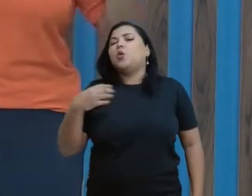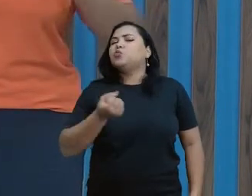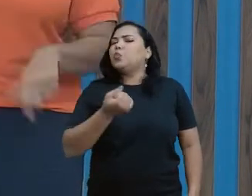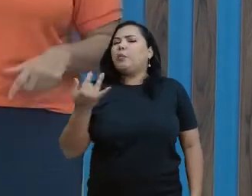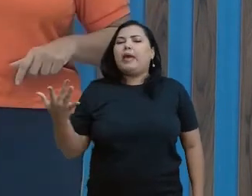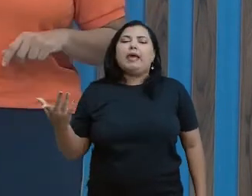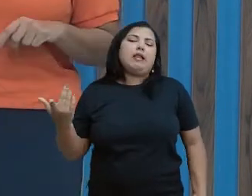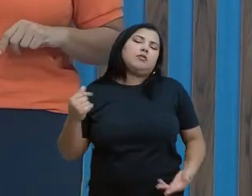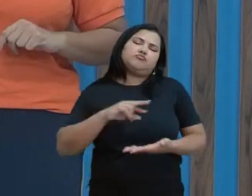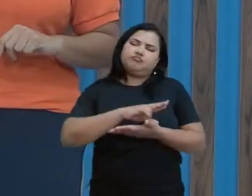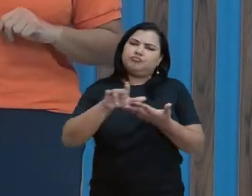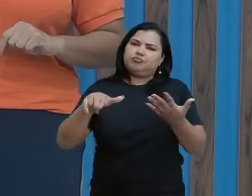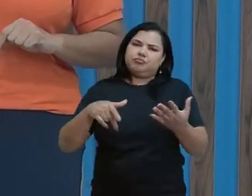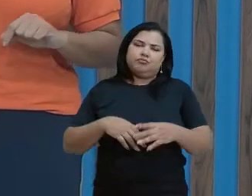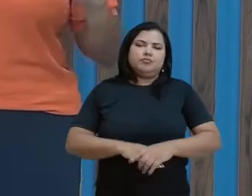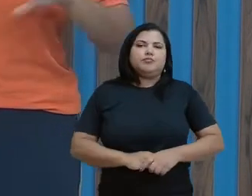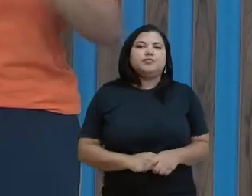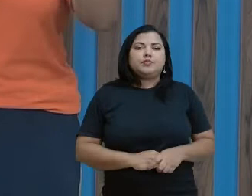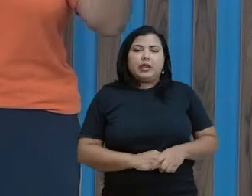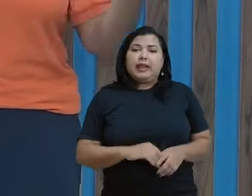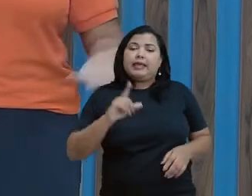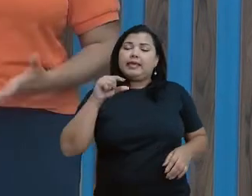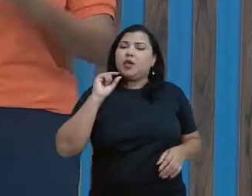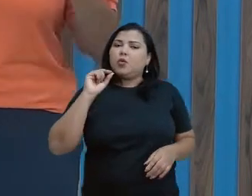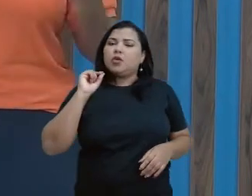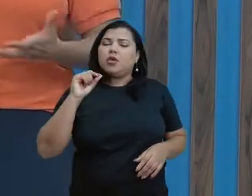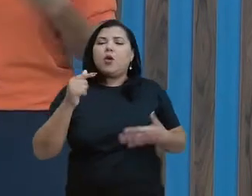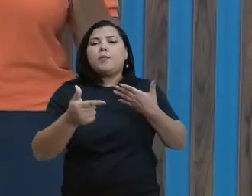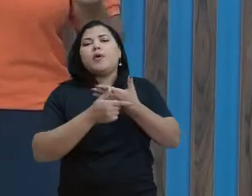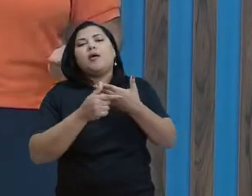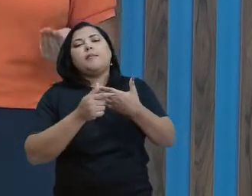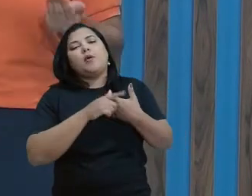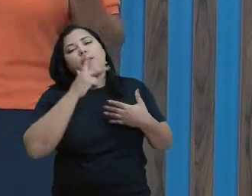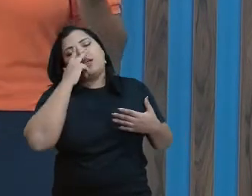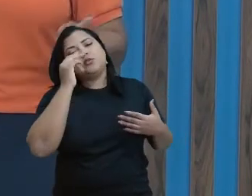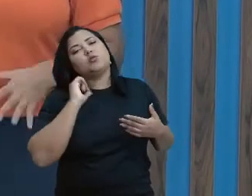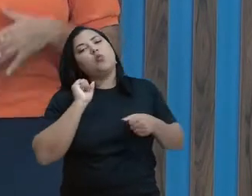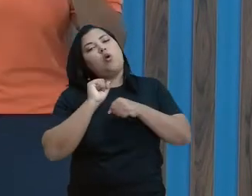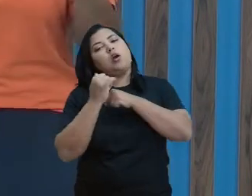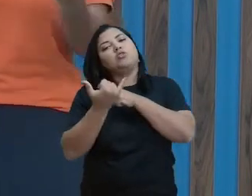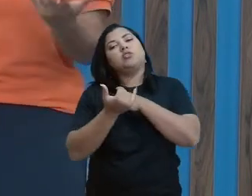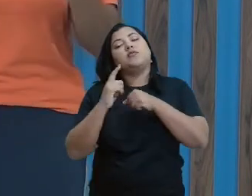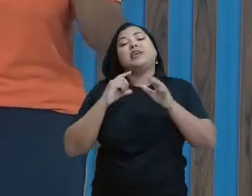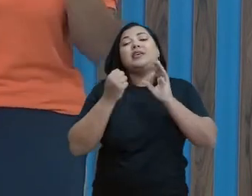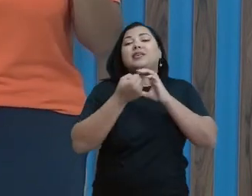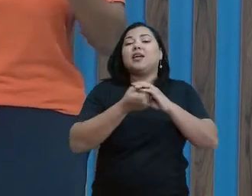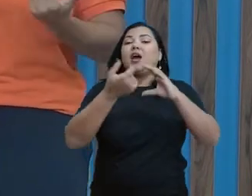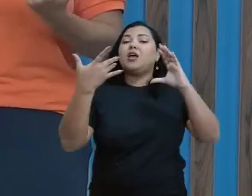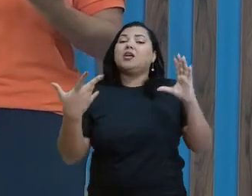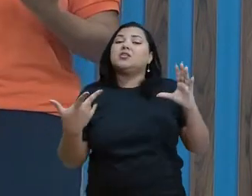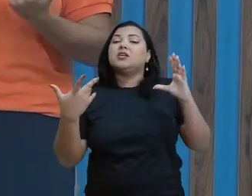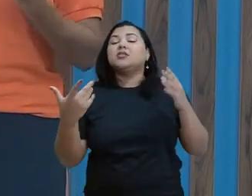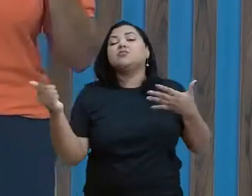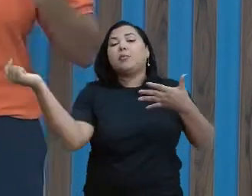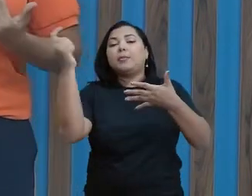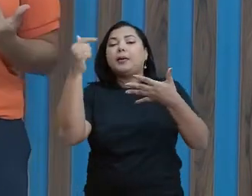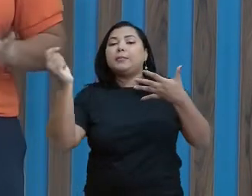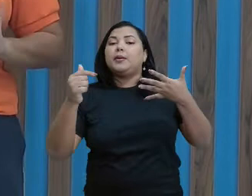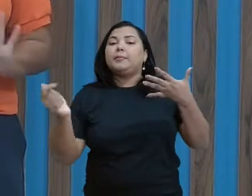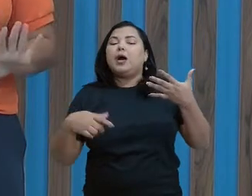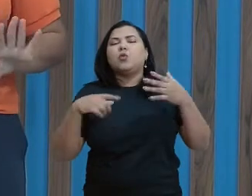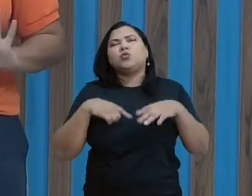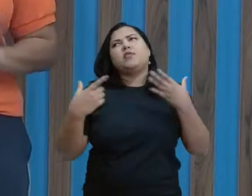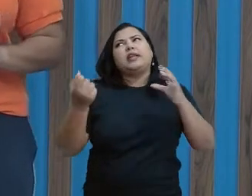numerais, artigos, tá? Que é uma função semelhante do adjetivo, que é essa de caracterizar, qualificar. E quando eu